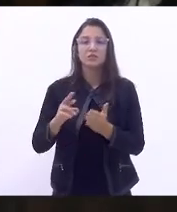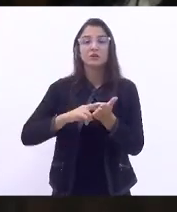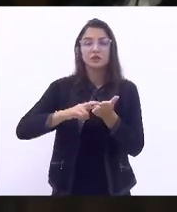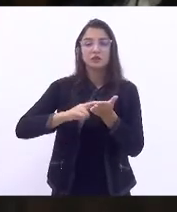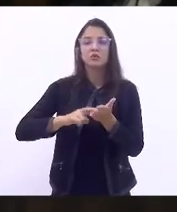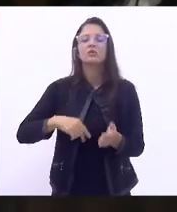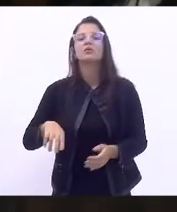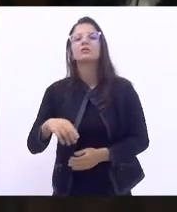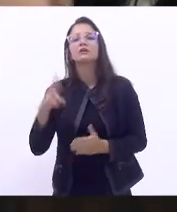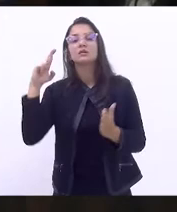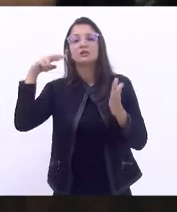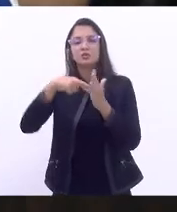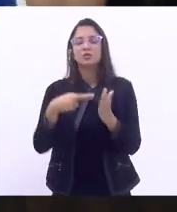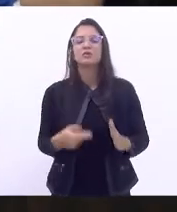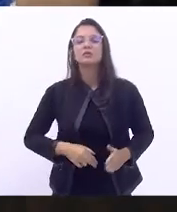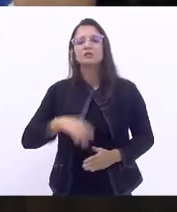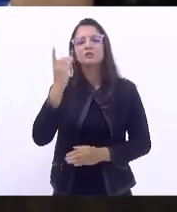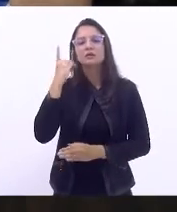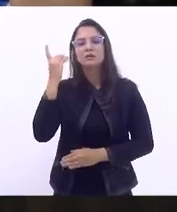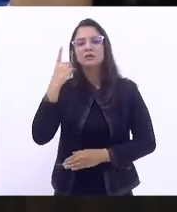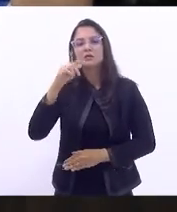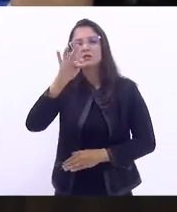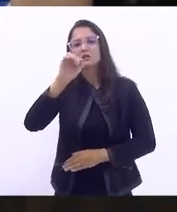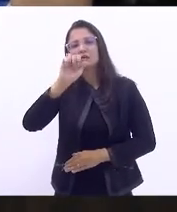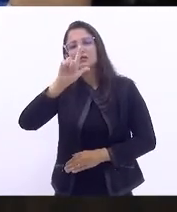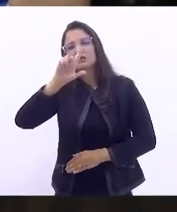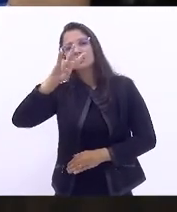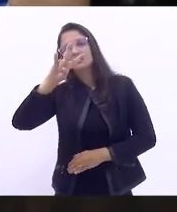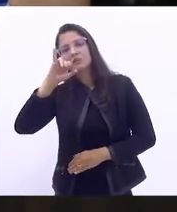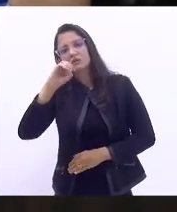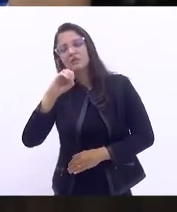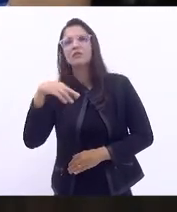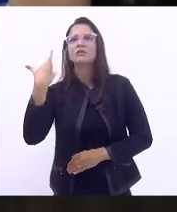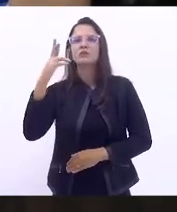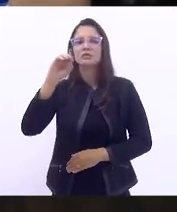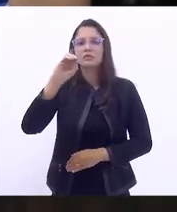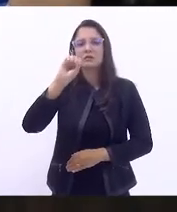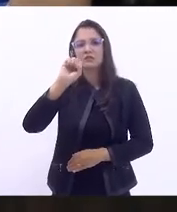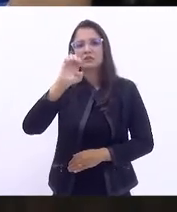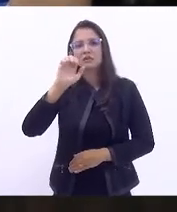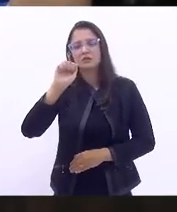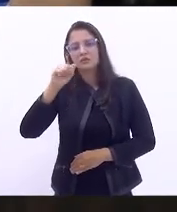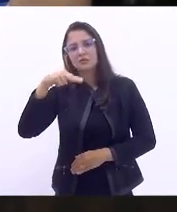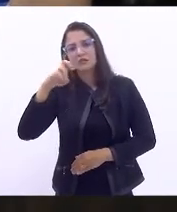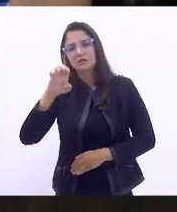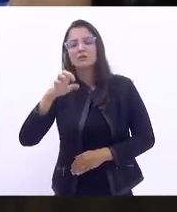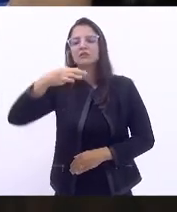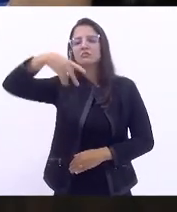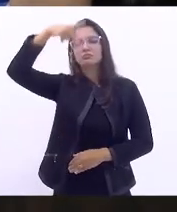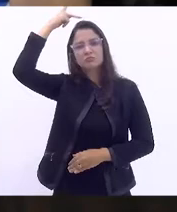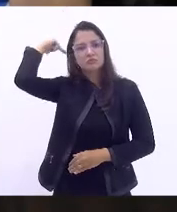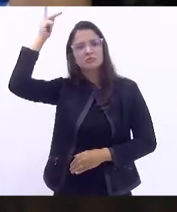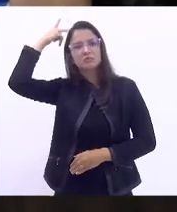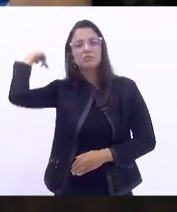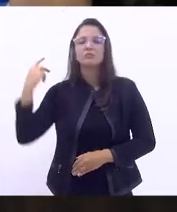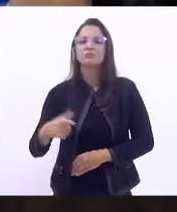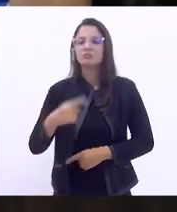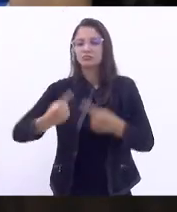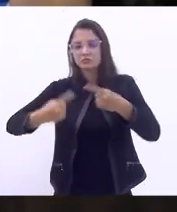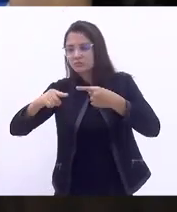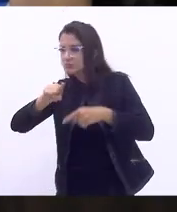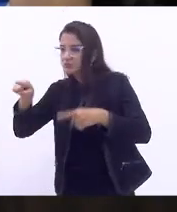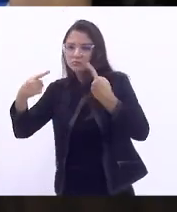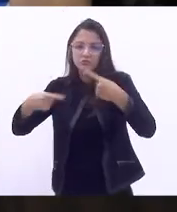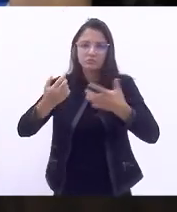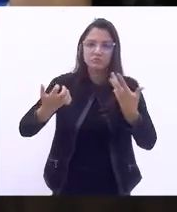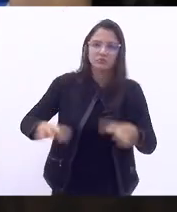Neto, doutor Deodalto, Flávio Serafini, Rosane Félix e Luiz Paulo. Em discussão, não havendo quem queira discutir, encerrada a discussão, a